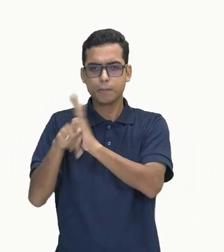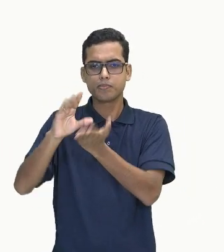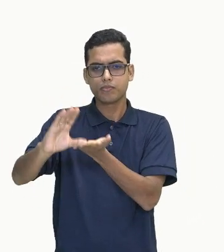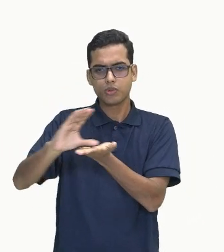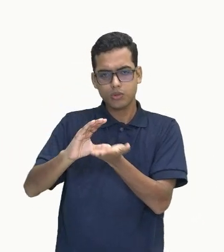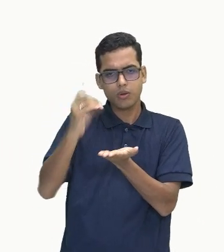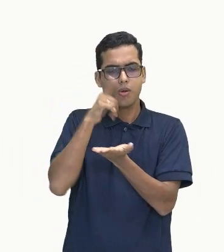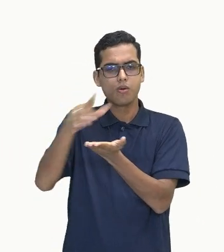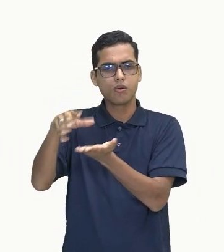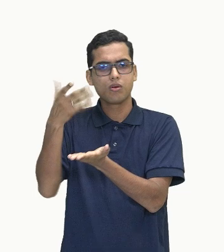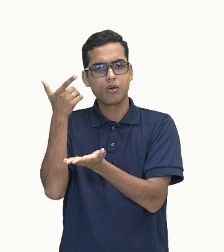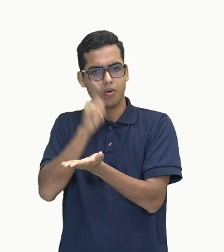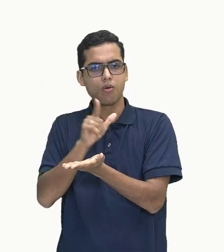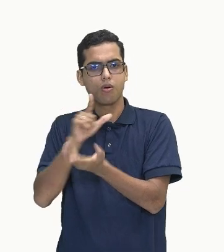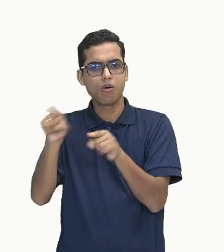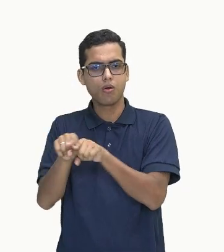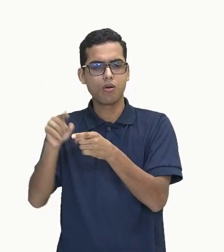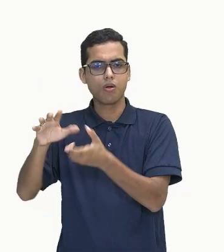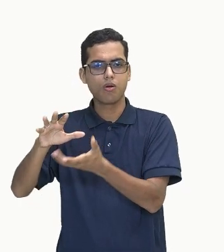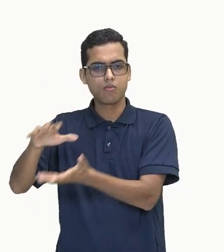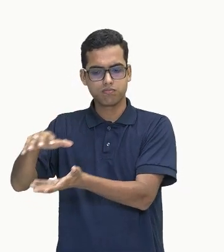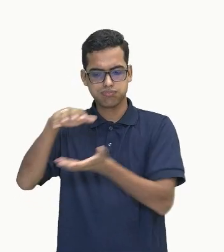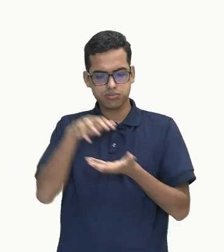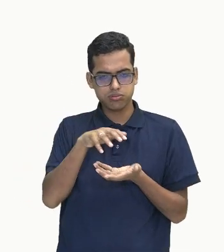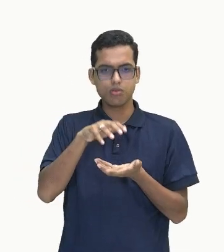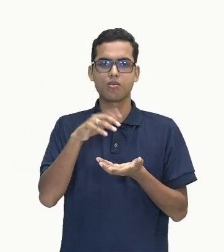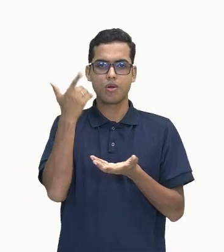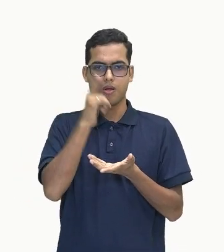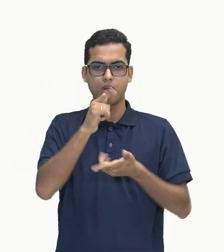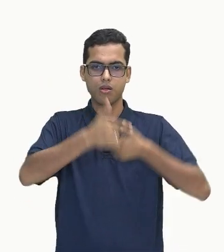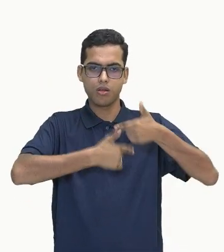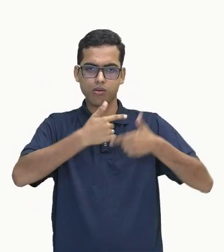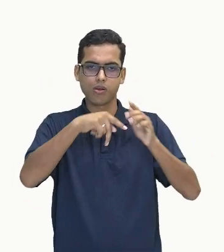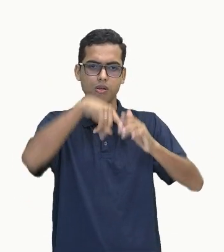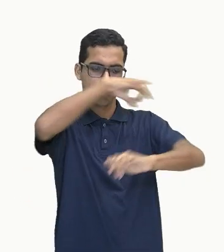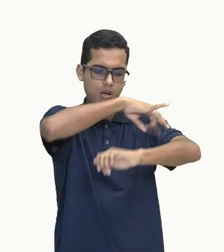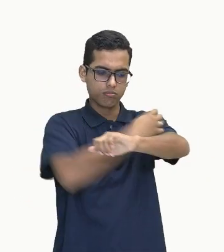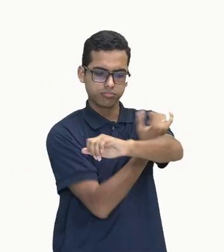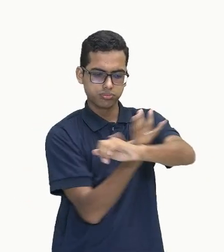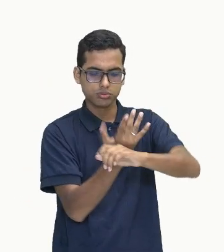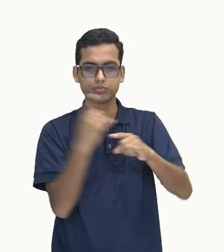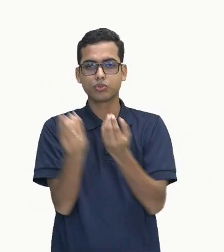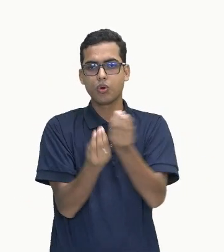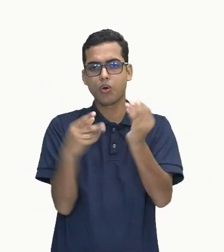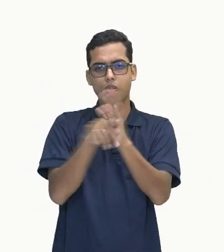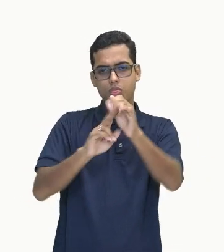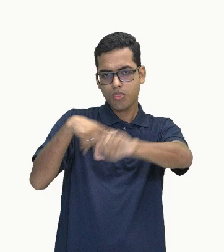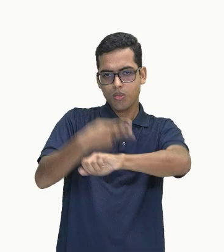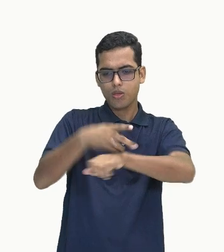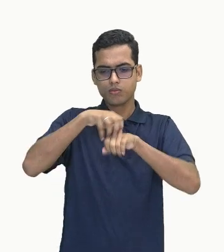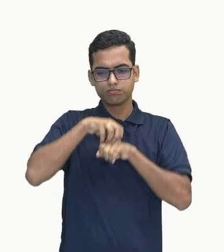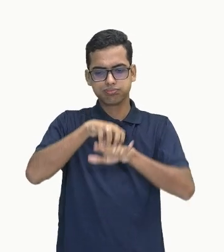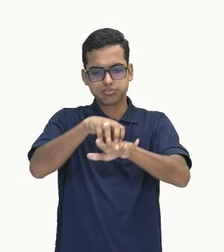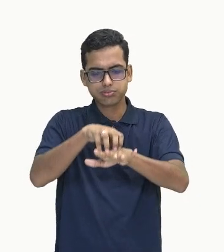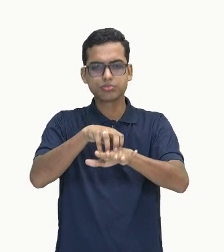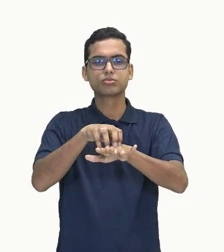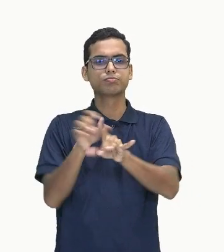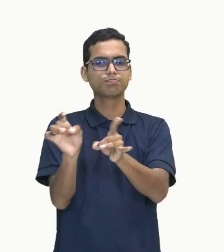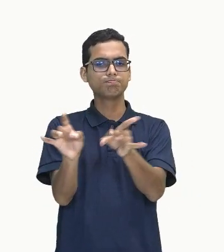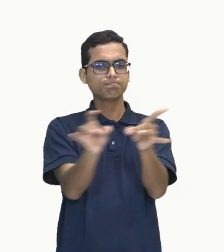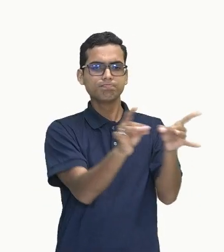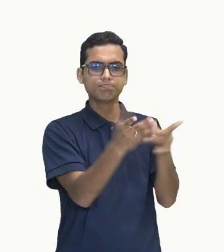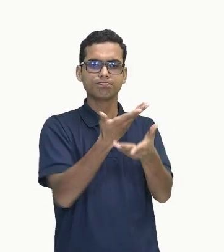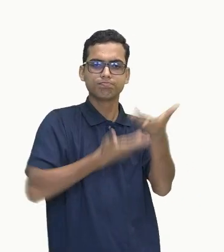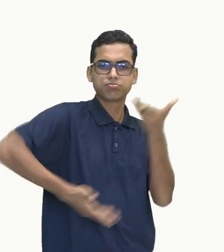desses produtos, o armazenamento, a questão da distribuição, né, de como será feita ali a logística, e também